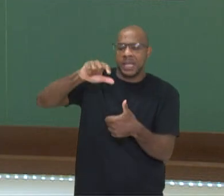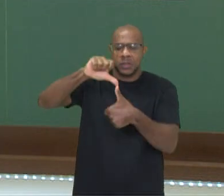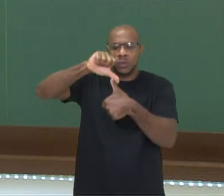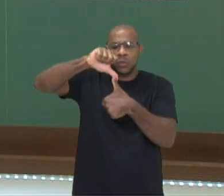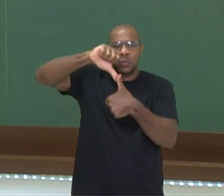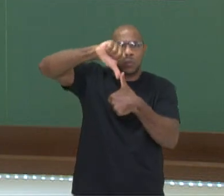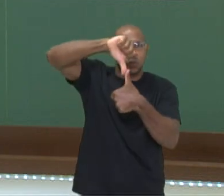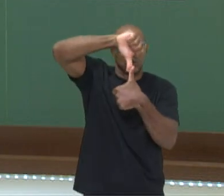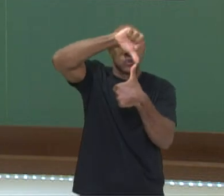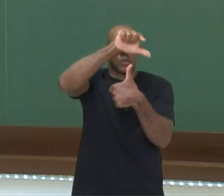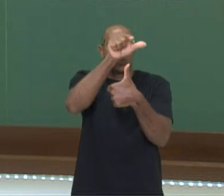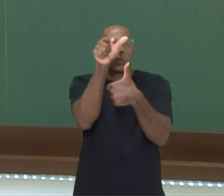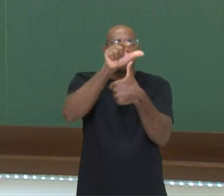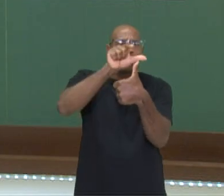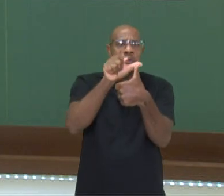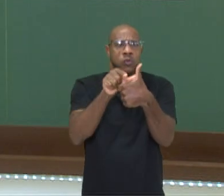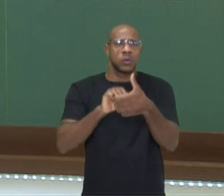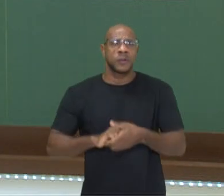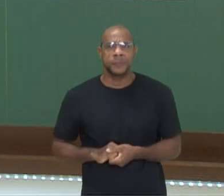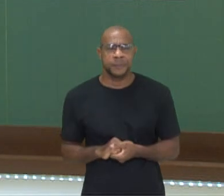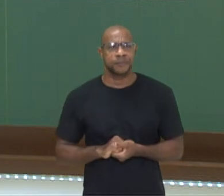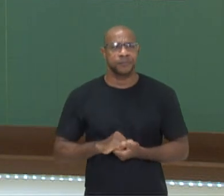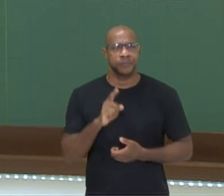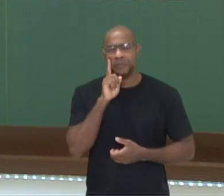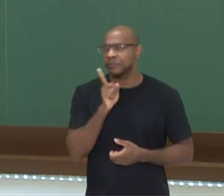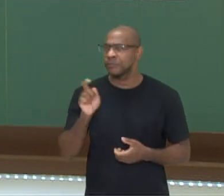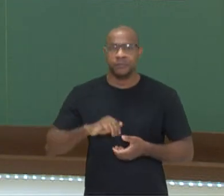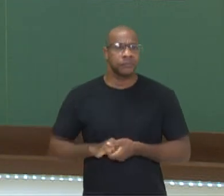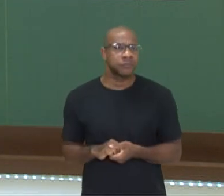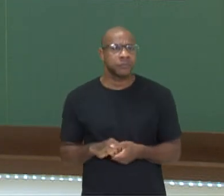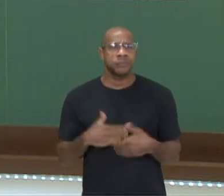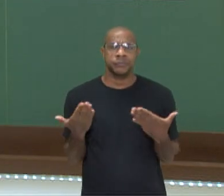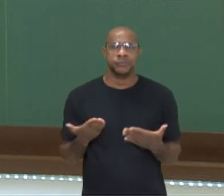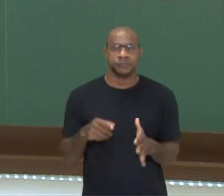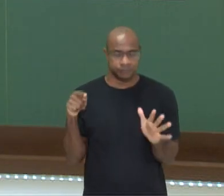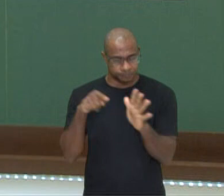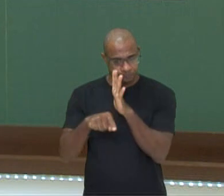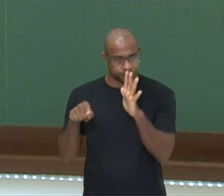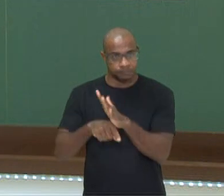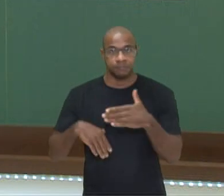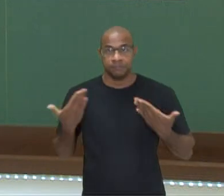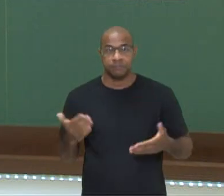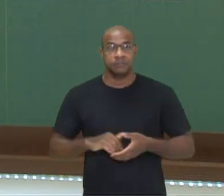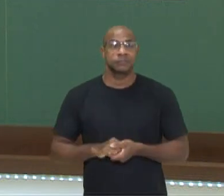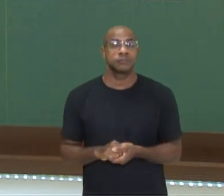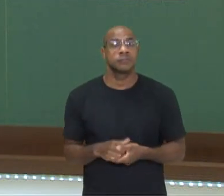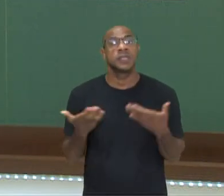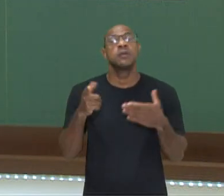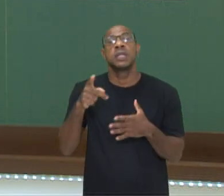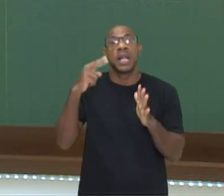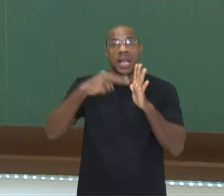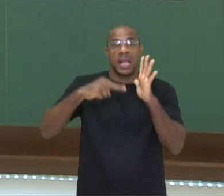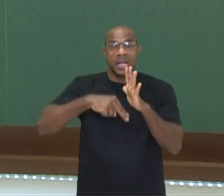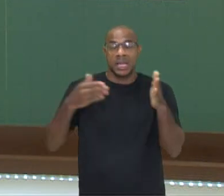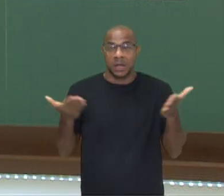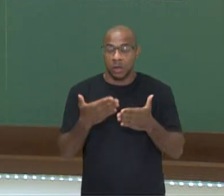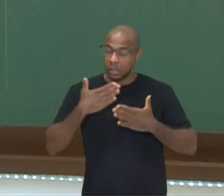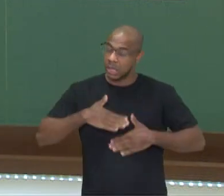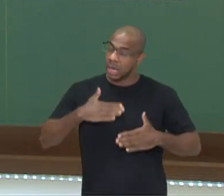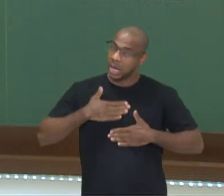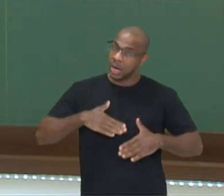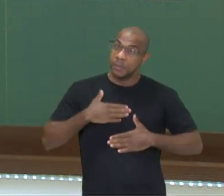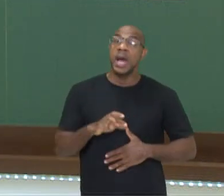do continente americano. Muito bem. O primeiro quiz para você. Eu quero que você leia esse quiz com